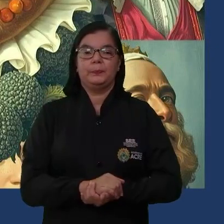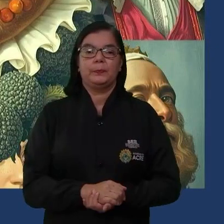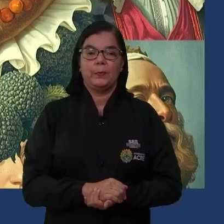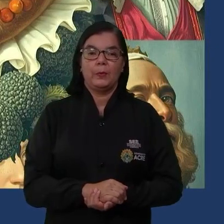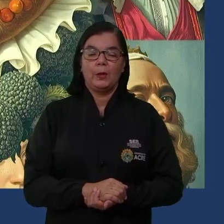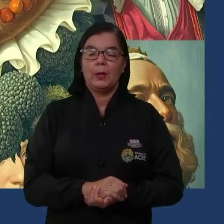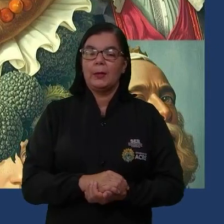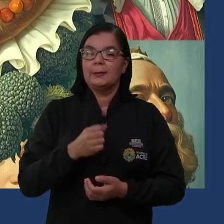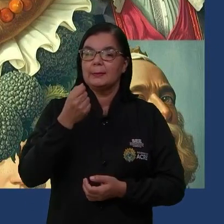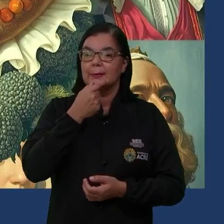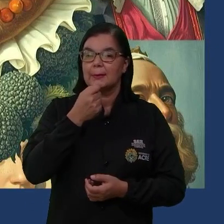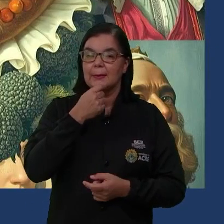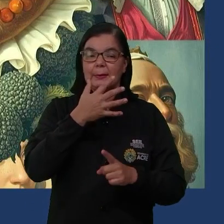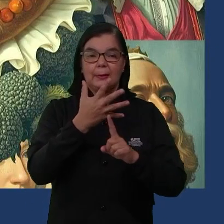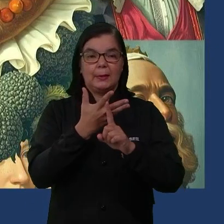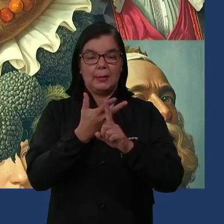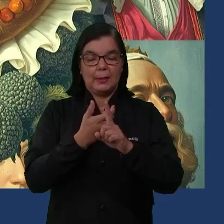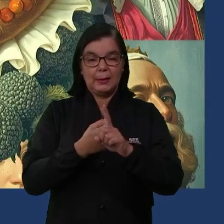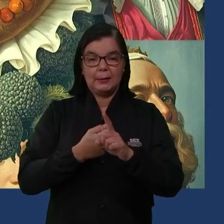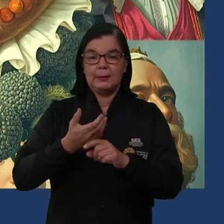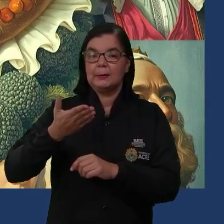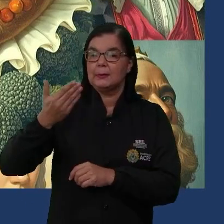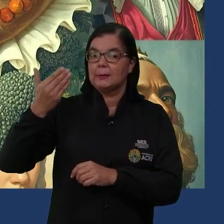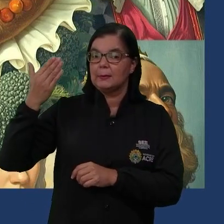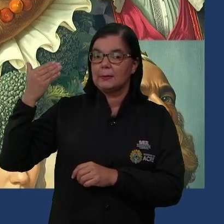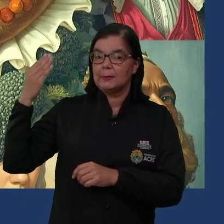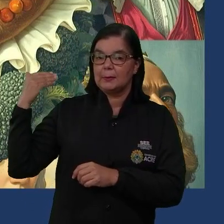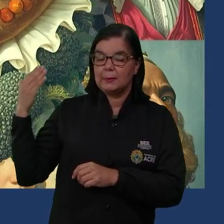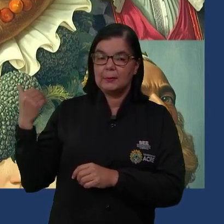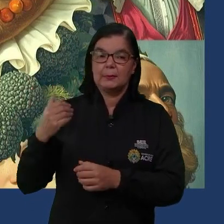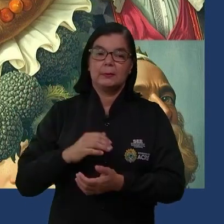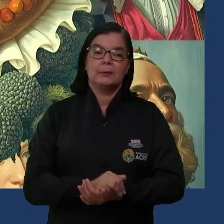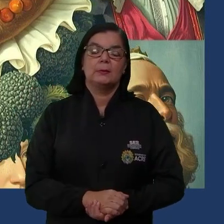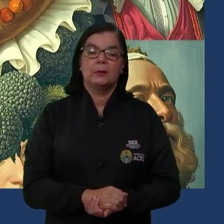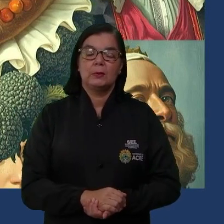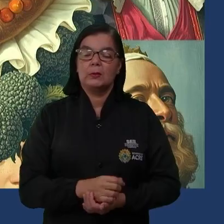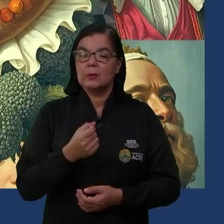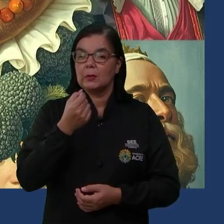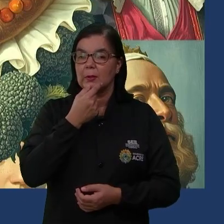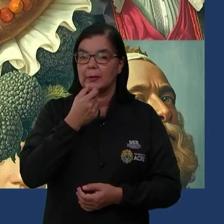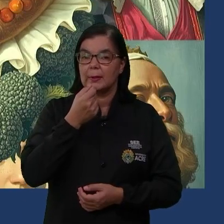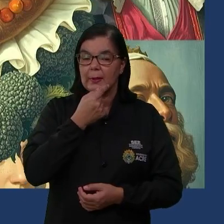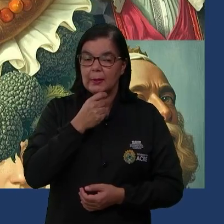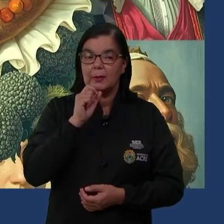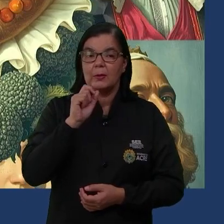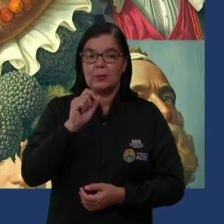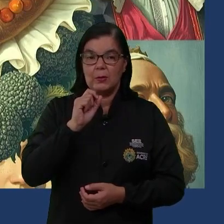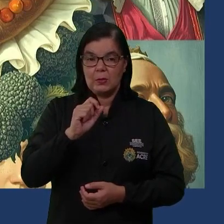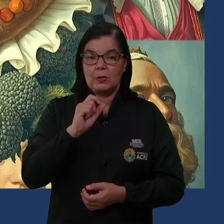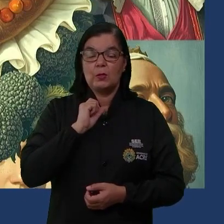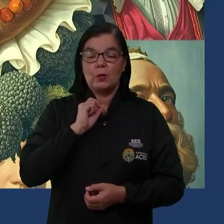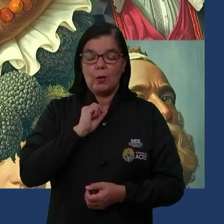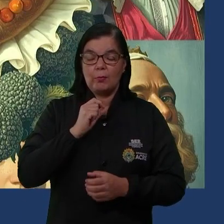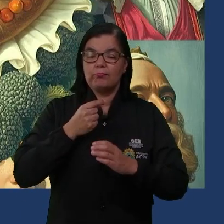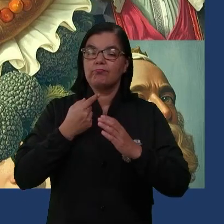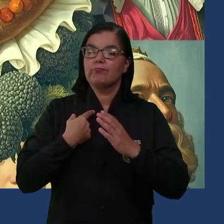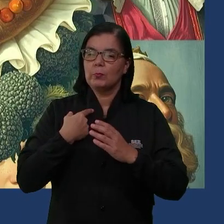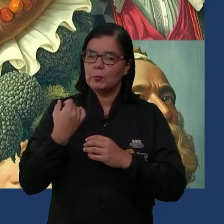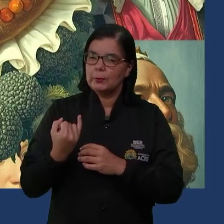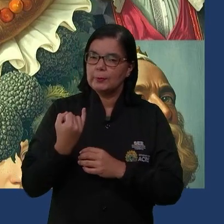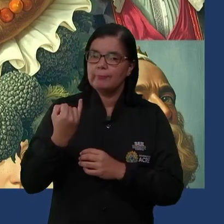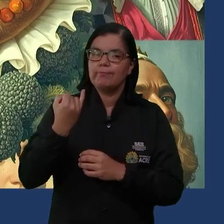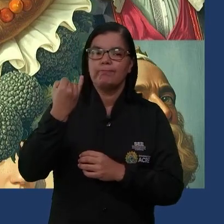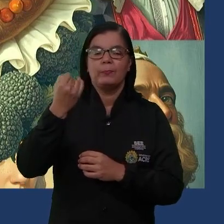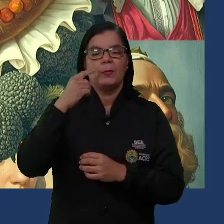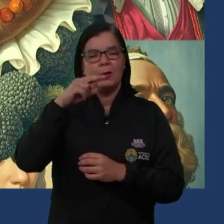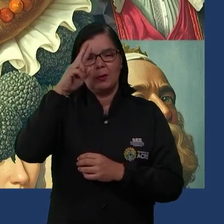da paródia na arte desde a antiguidade. Então a paródia, ela tem raízes bem profundas.